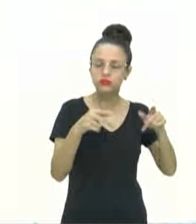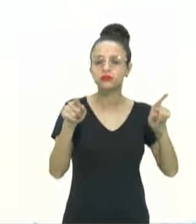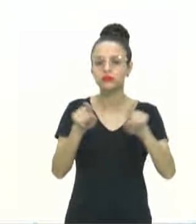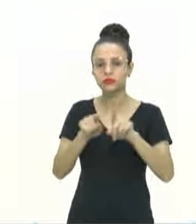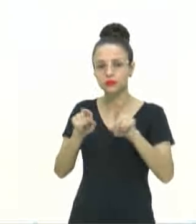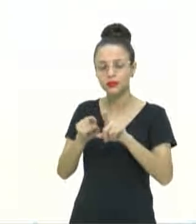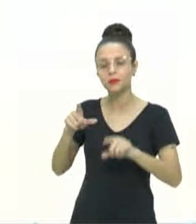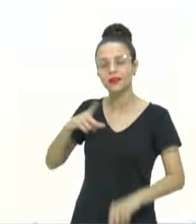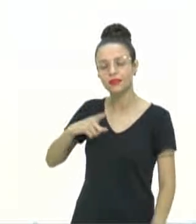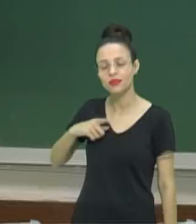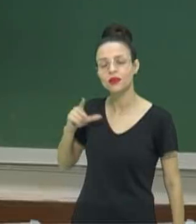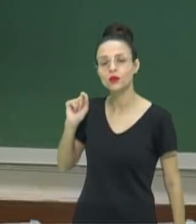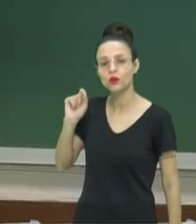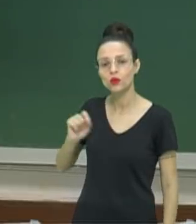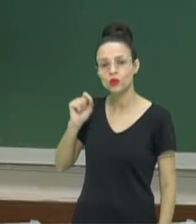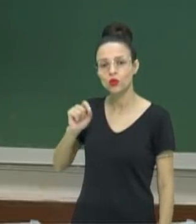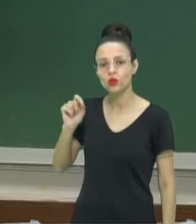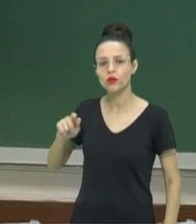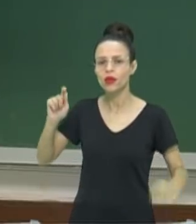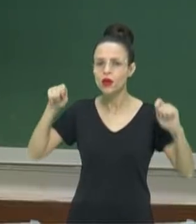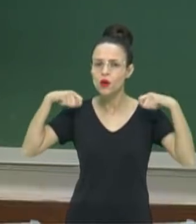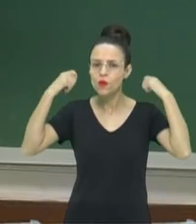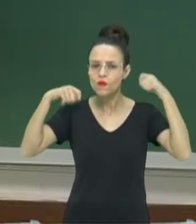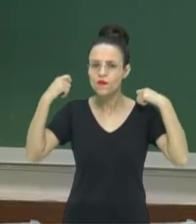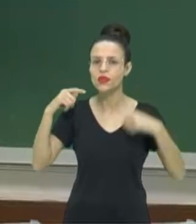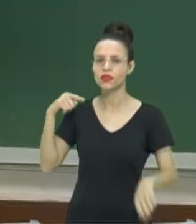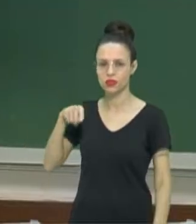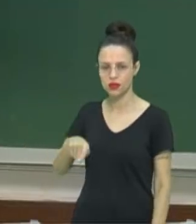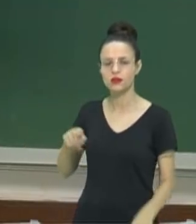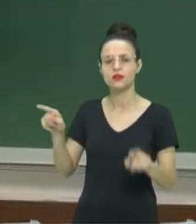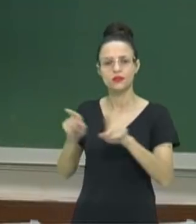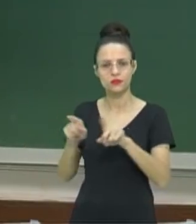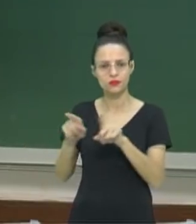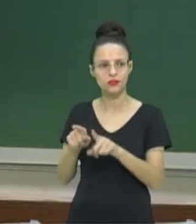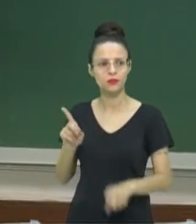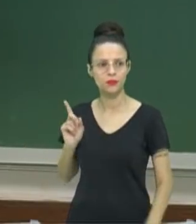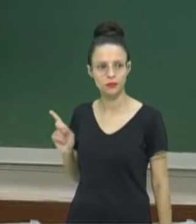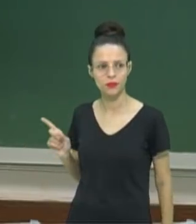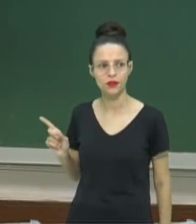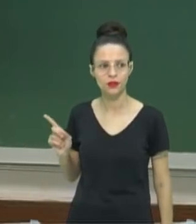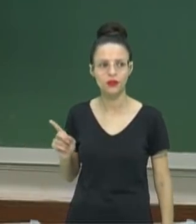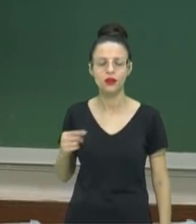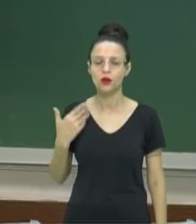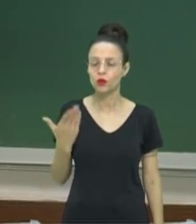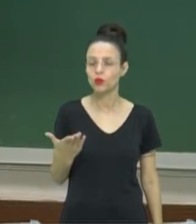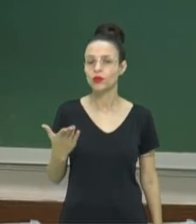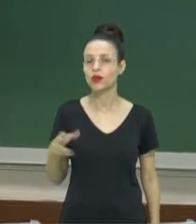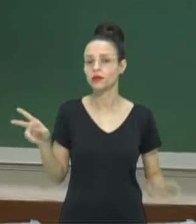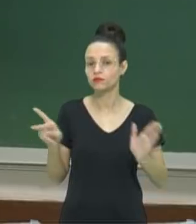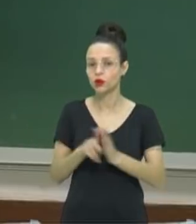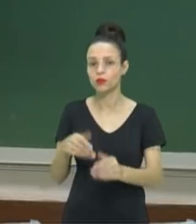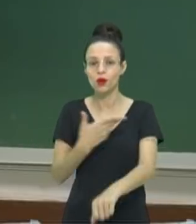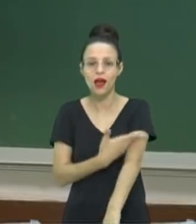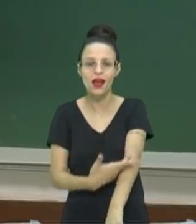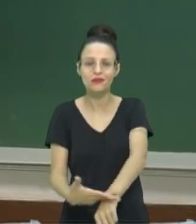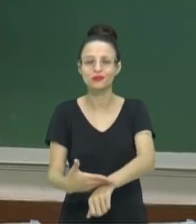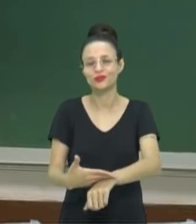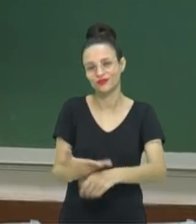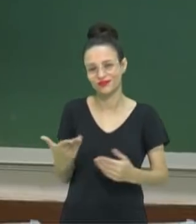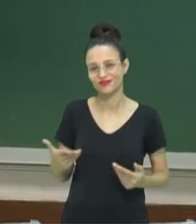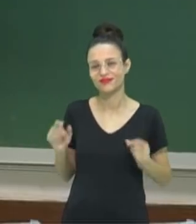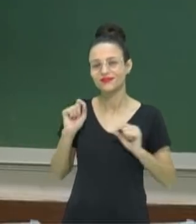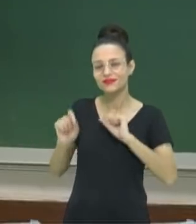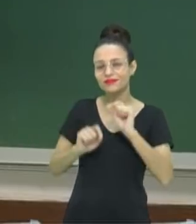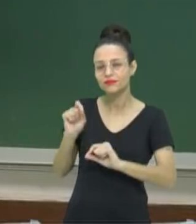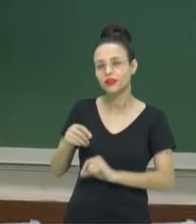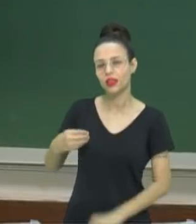ovino, né? Criação de ovelhas. Então, nós temos essa, inclusive, faz parte ali dos hábitos e costumes de